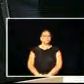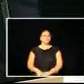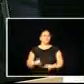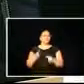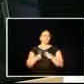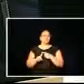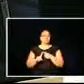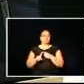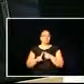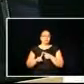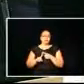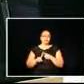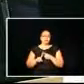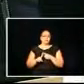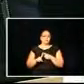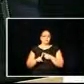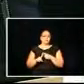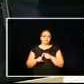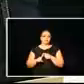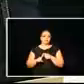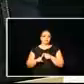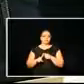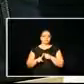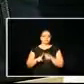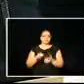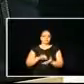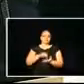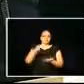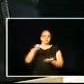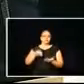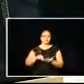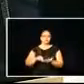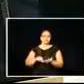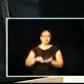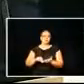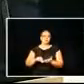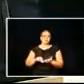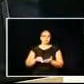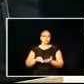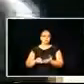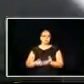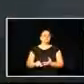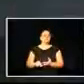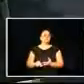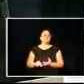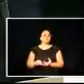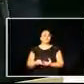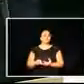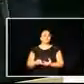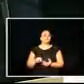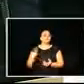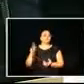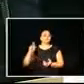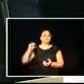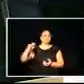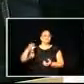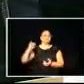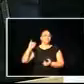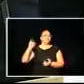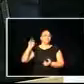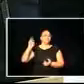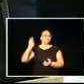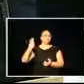dos funcionários da Unital, que nós possamos também colocar em segundo item da ordem do dia. Na verdade, em uma segunda sessão para ser